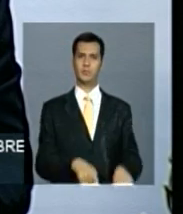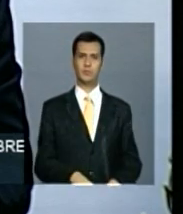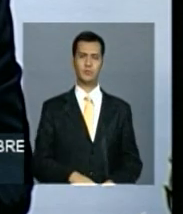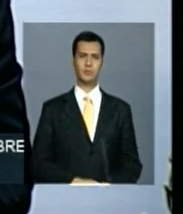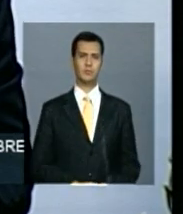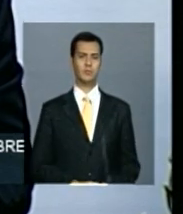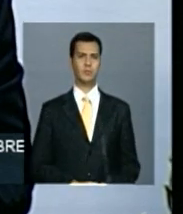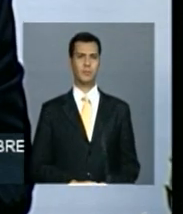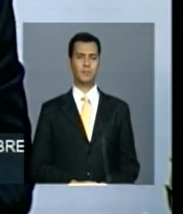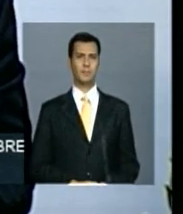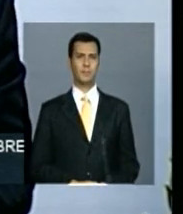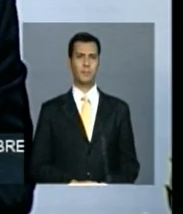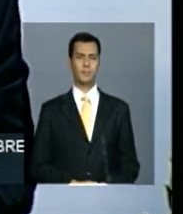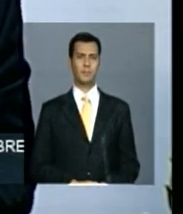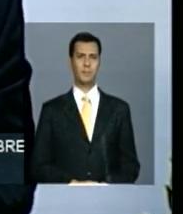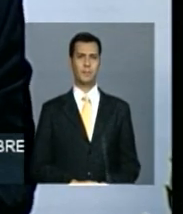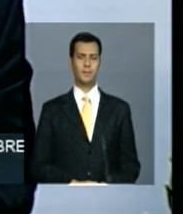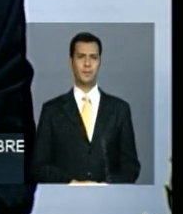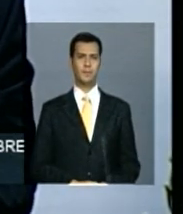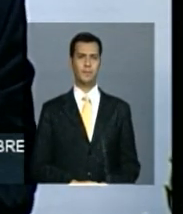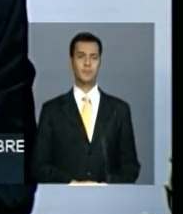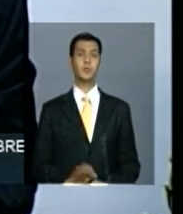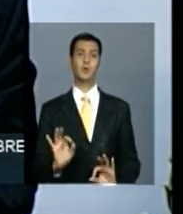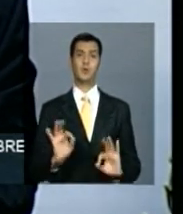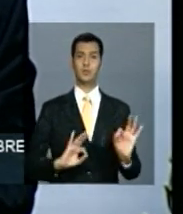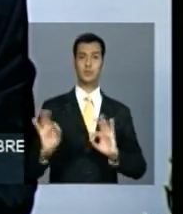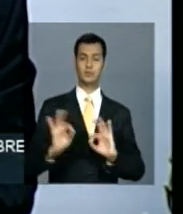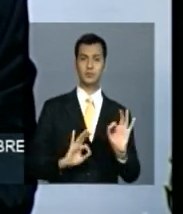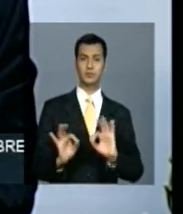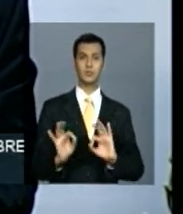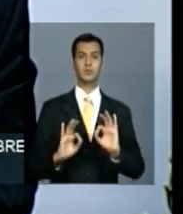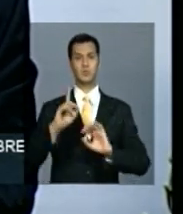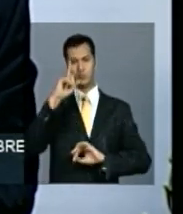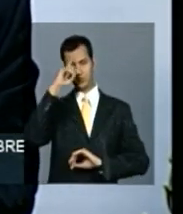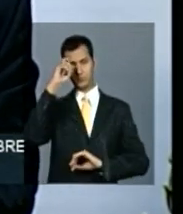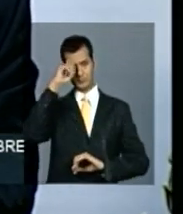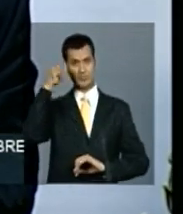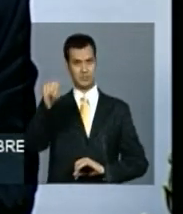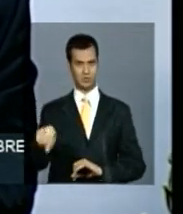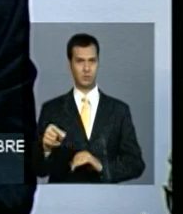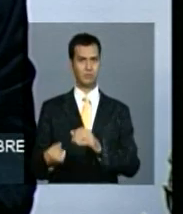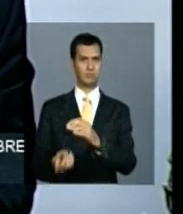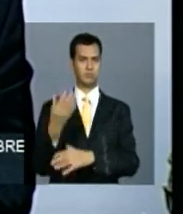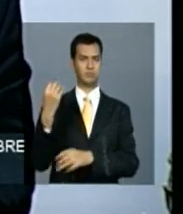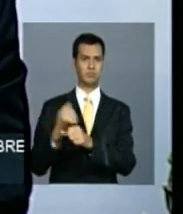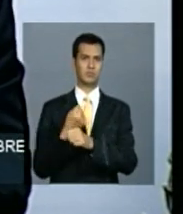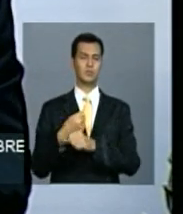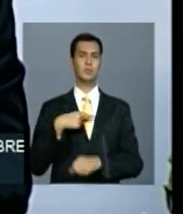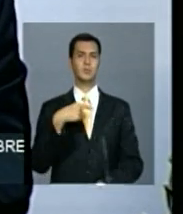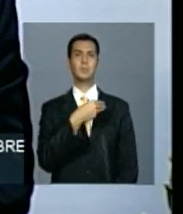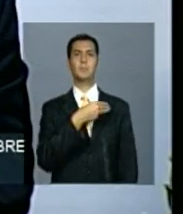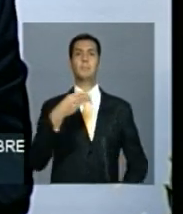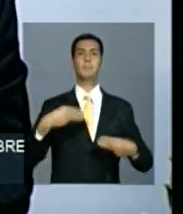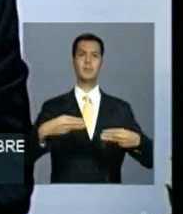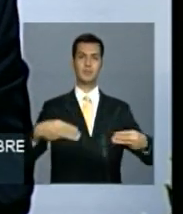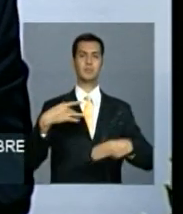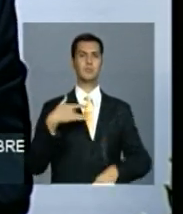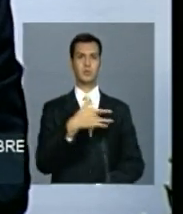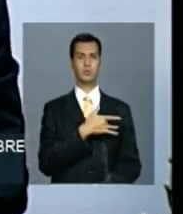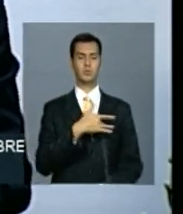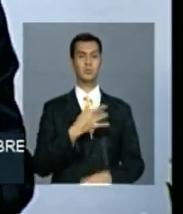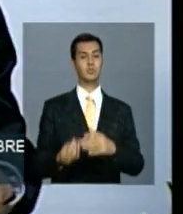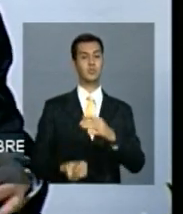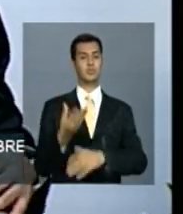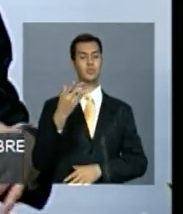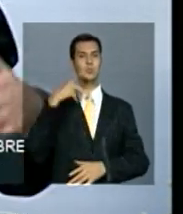extrema pobreza junto também com a reorganização dessas unidades básicas o Ministério da Saúde criou uma política nova por decisão da